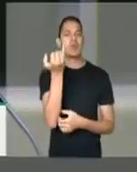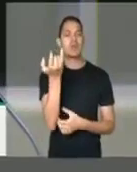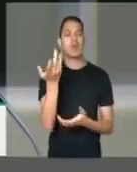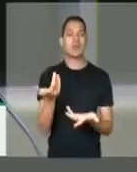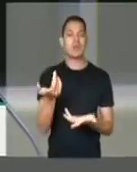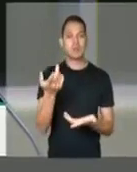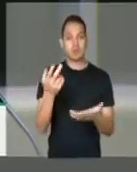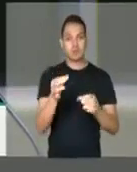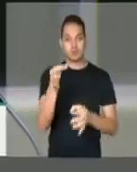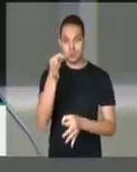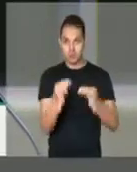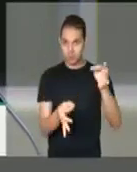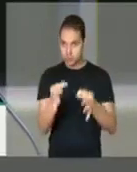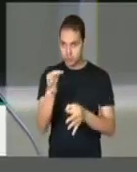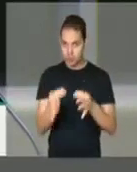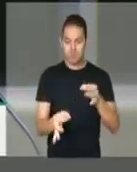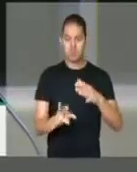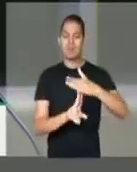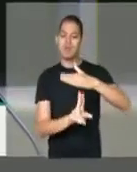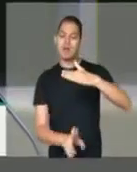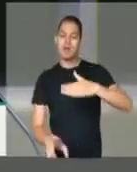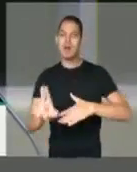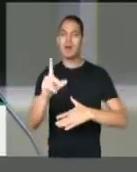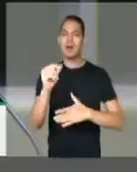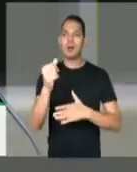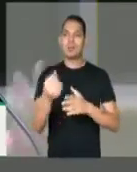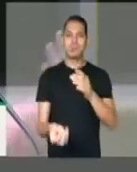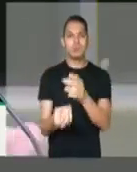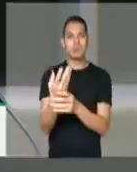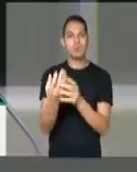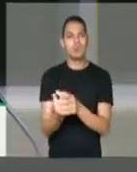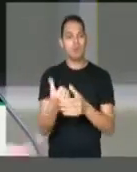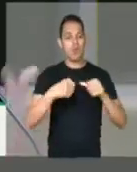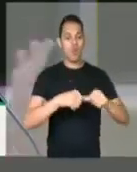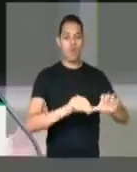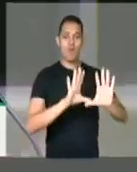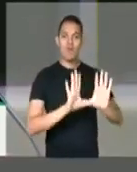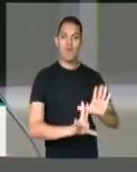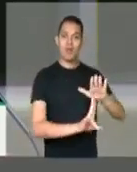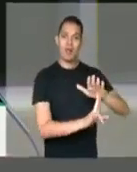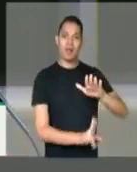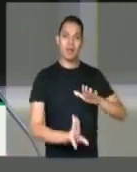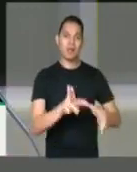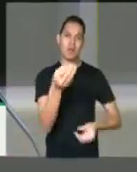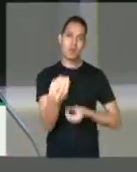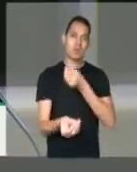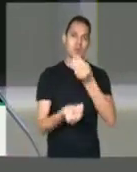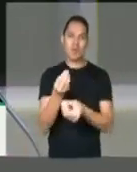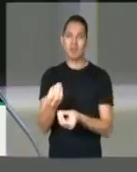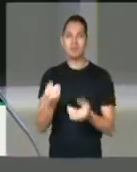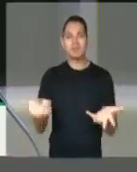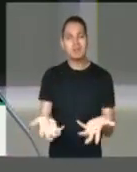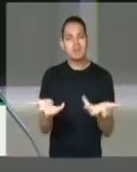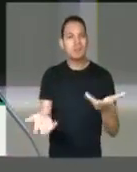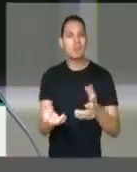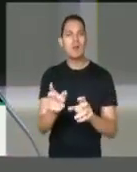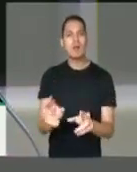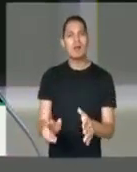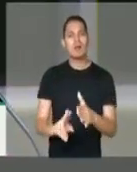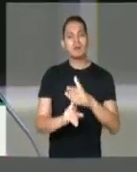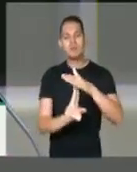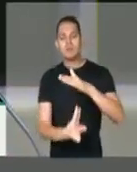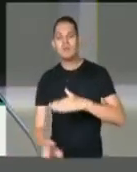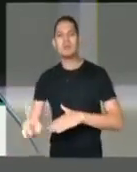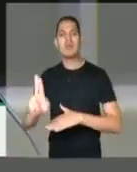nossas universidades, magnífico, fiquem com os recursos que elas produzem. De que maneira nós iremos estimular as nossas universidades, os